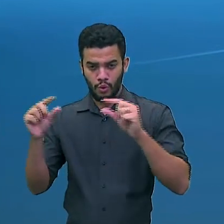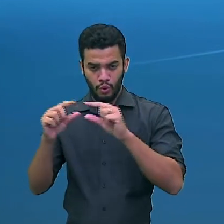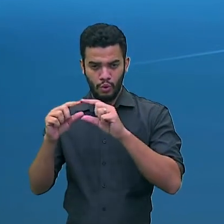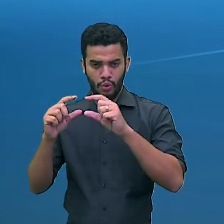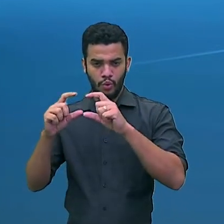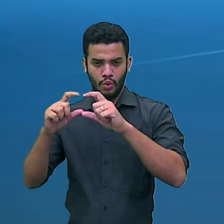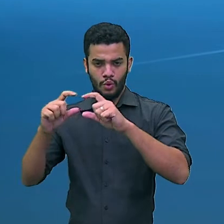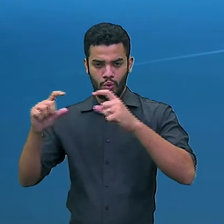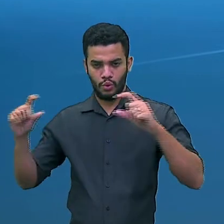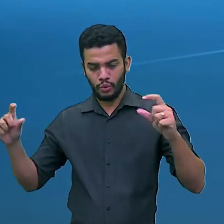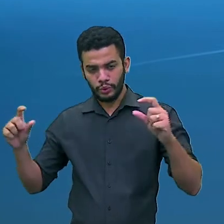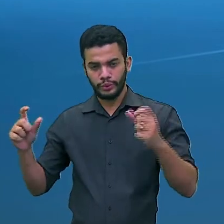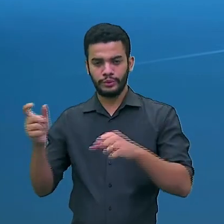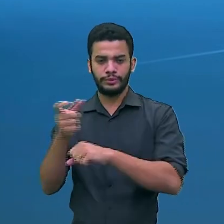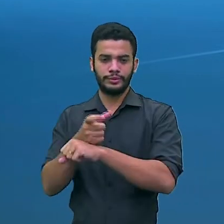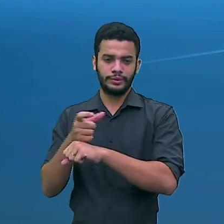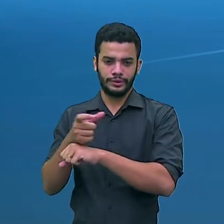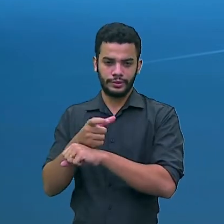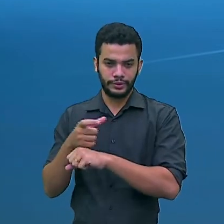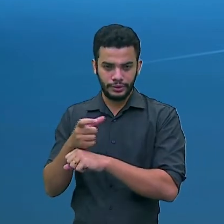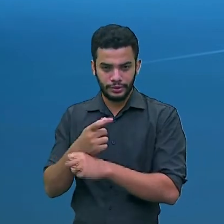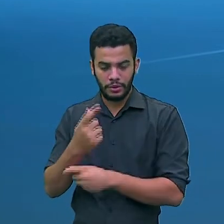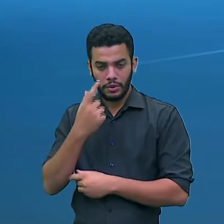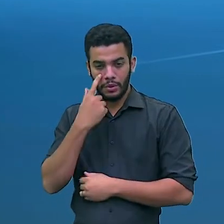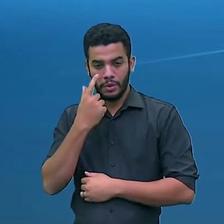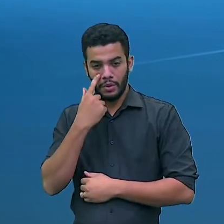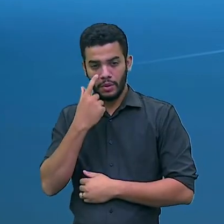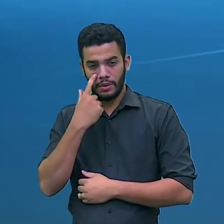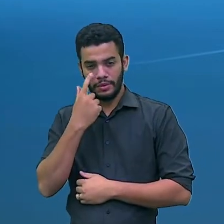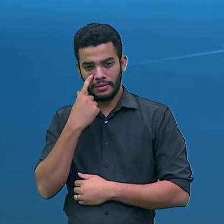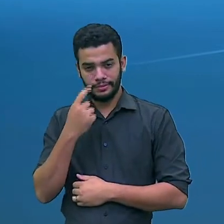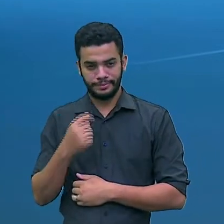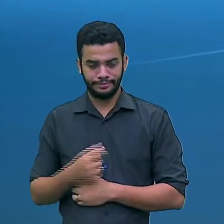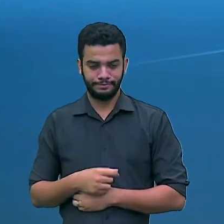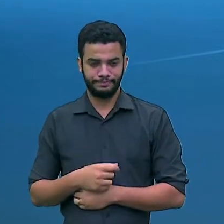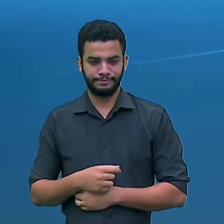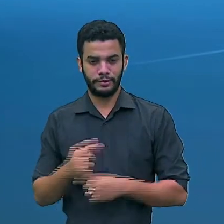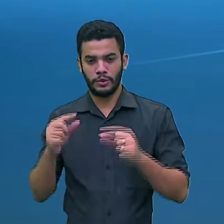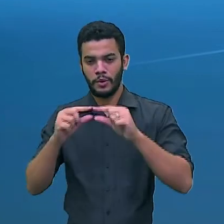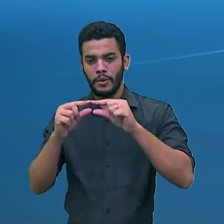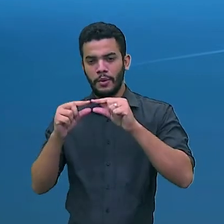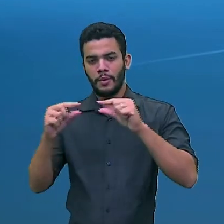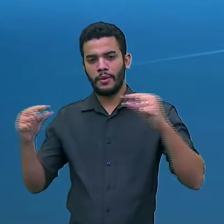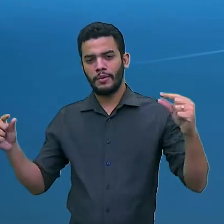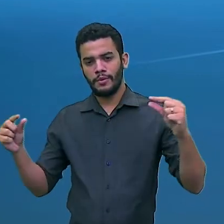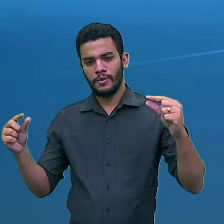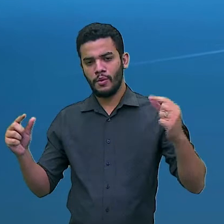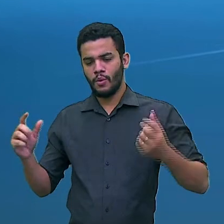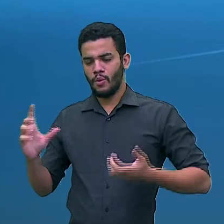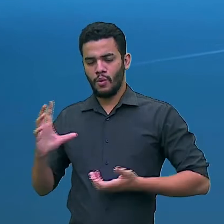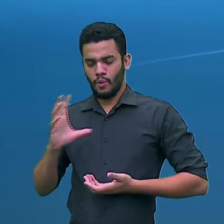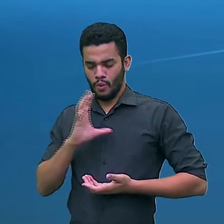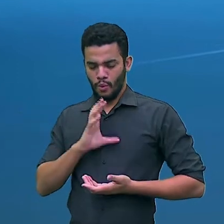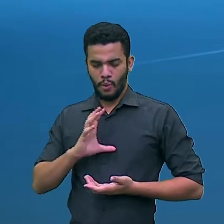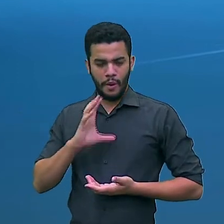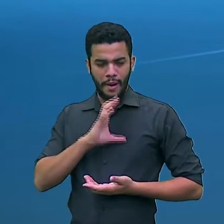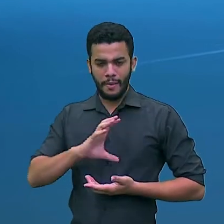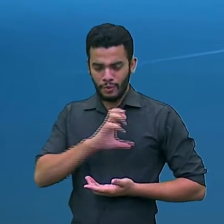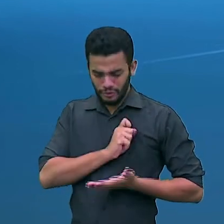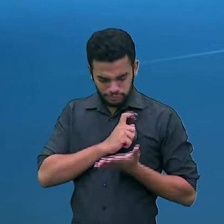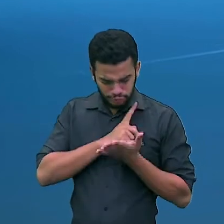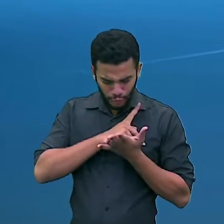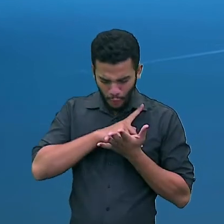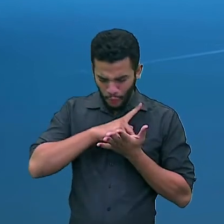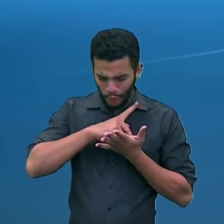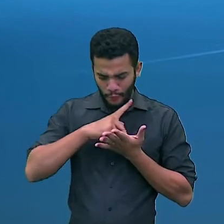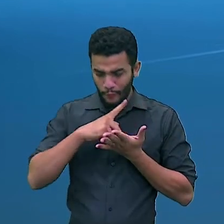tranquilo demais. Eu tenho uma locução adjetiva, ó. O mais puro amor é o de mãe. De mãe,